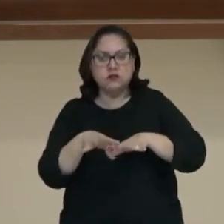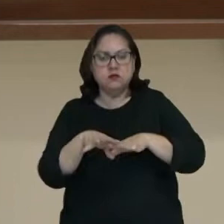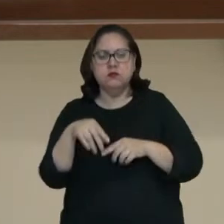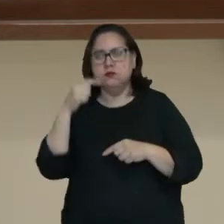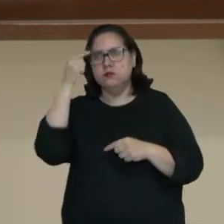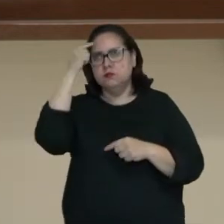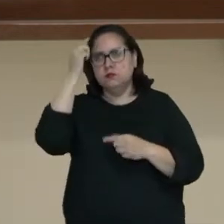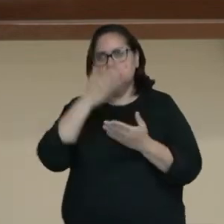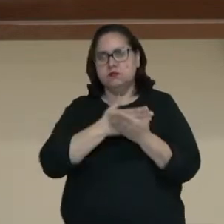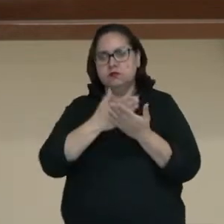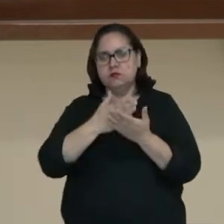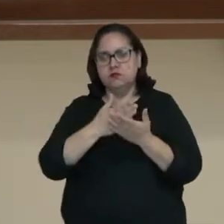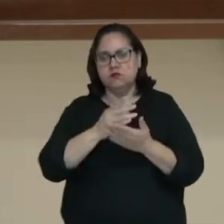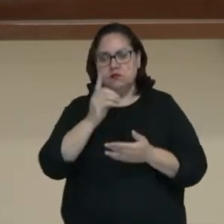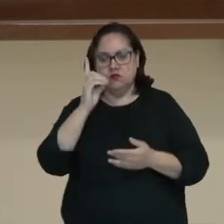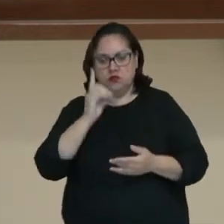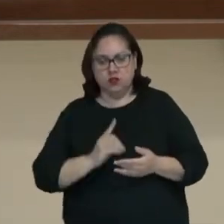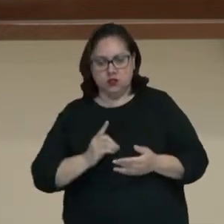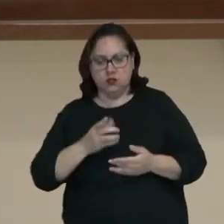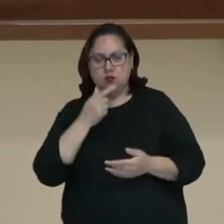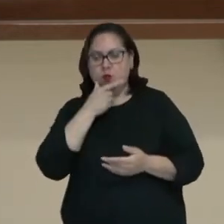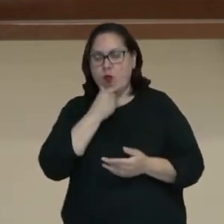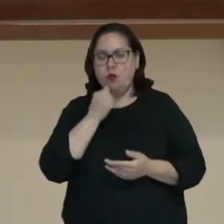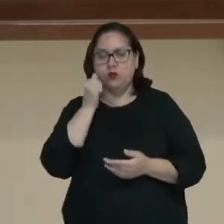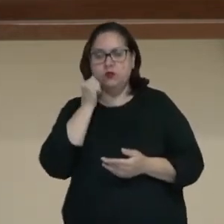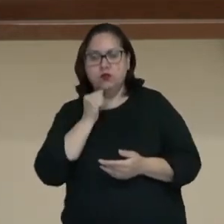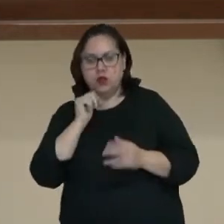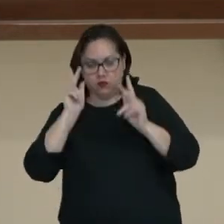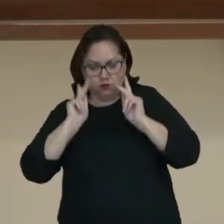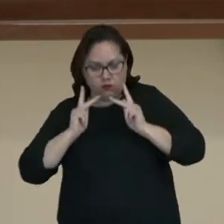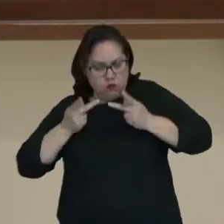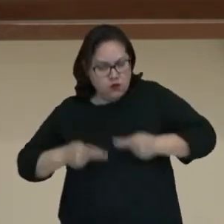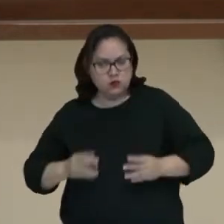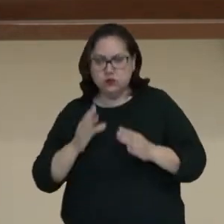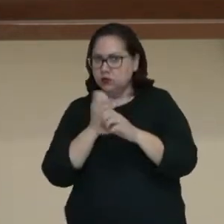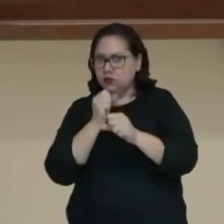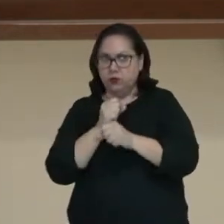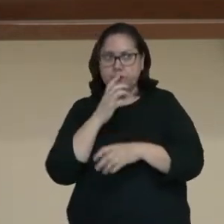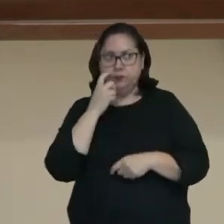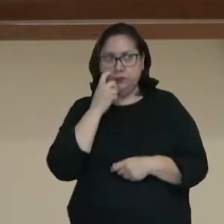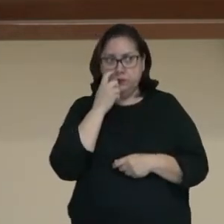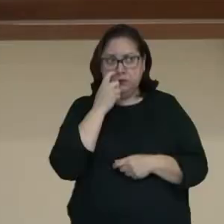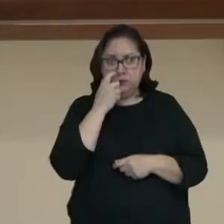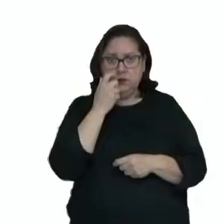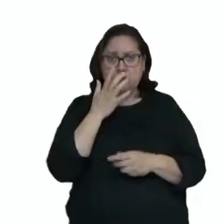começa a pensar em direitos do homem, das mulheres, dos humanos de maneira geral.